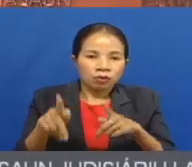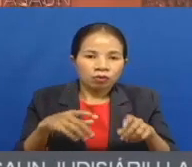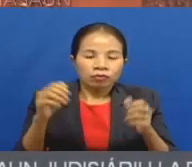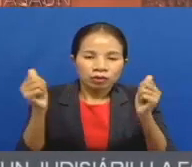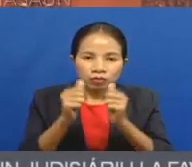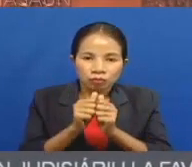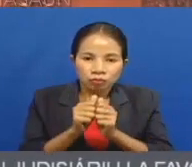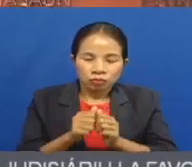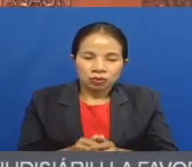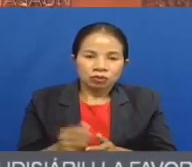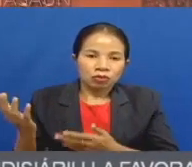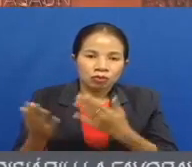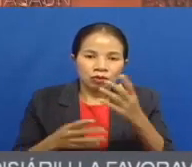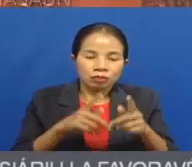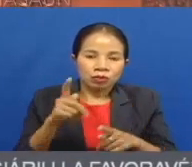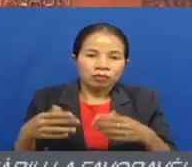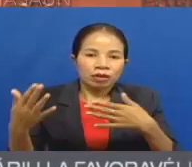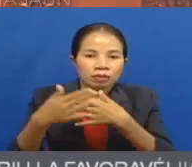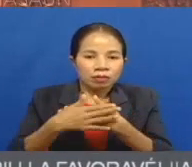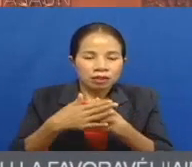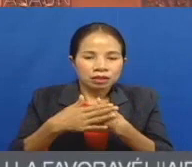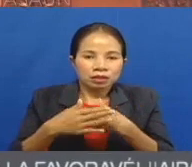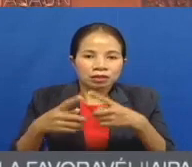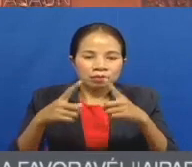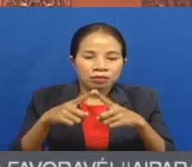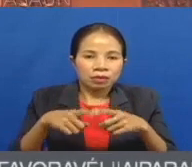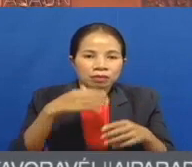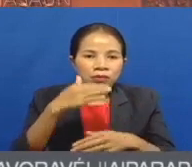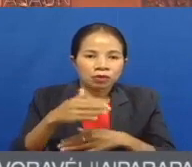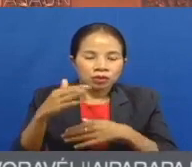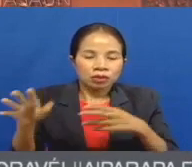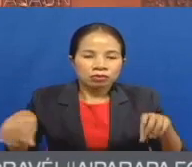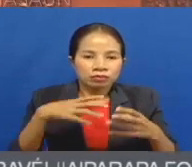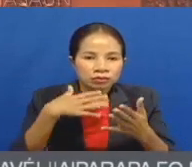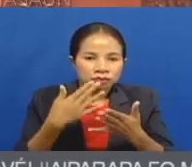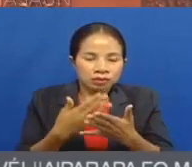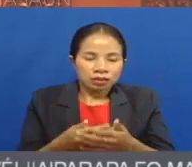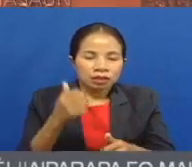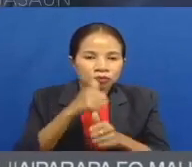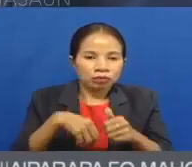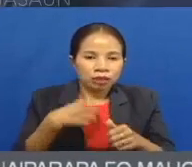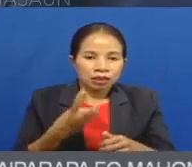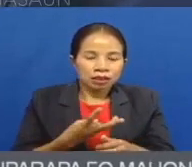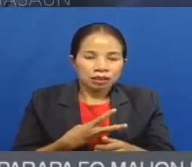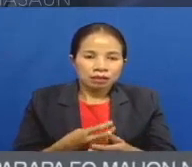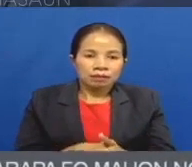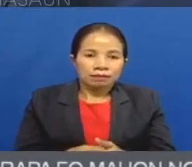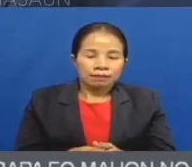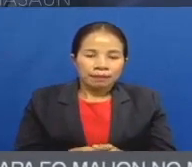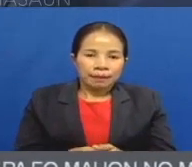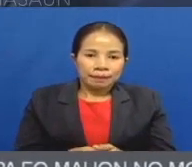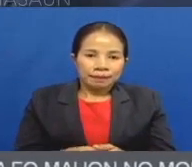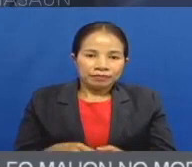mutu. Luri povo ne hakpesi pa progresso no bem-estar, tu e tenia. E a Fatin